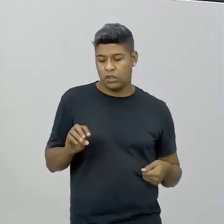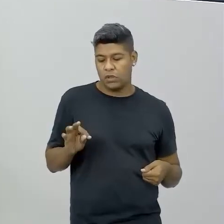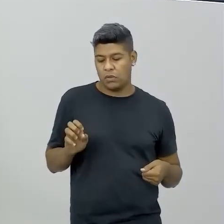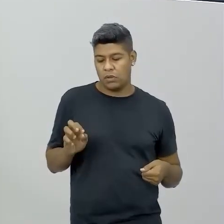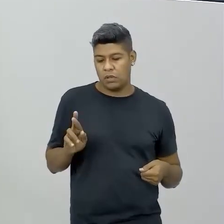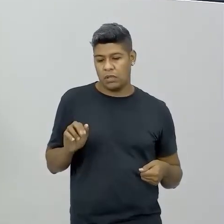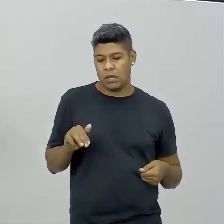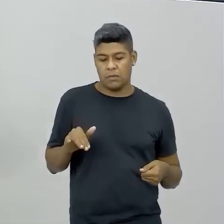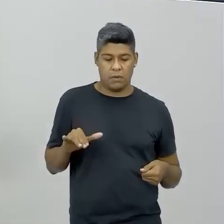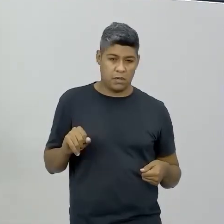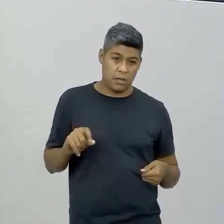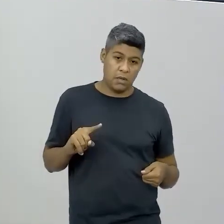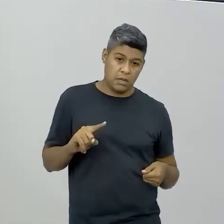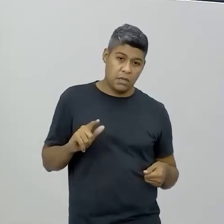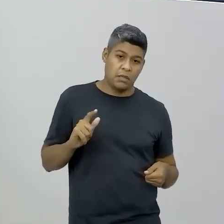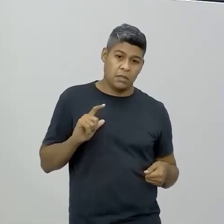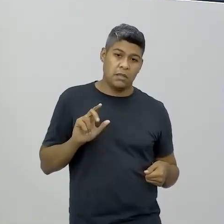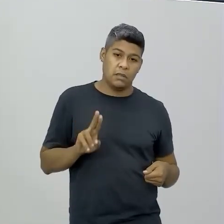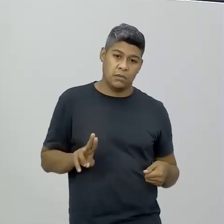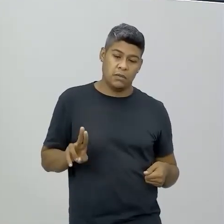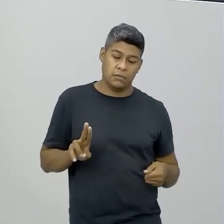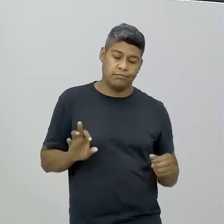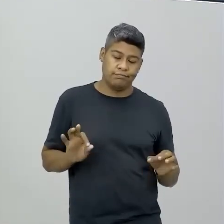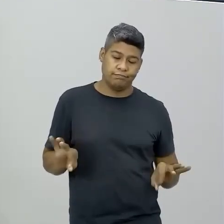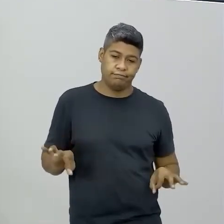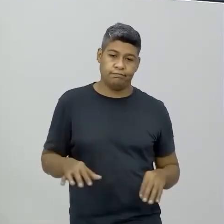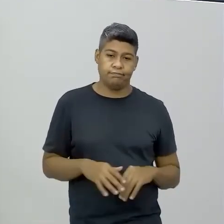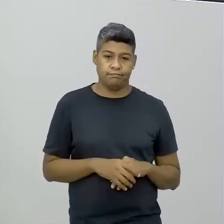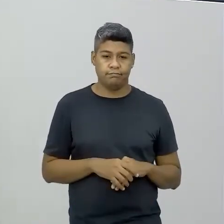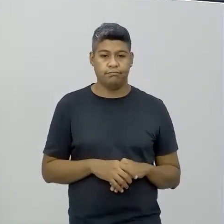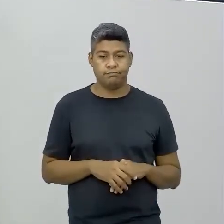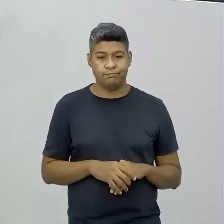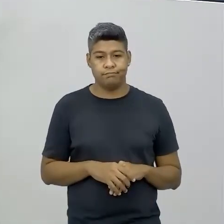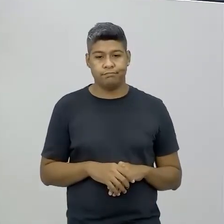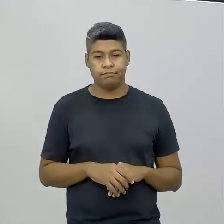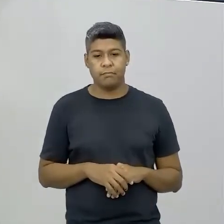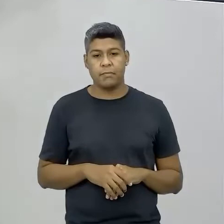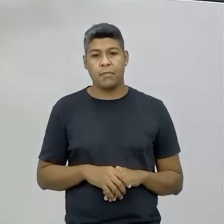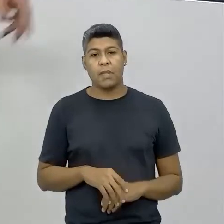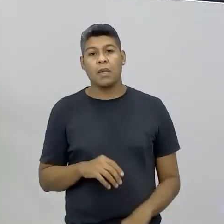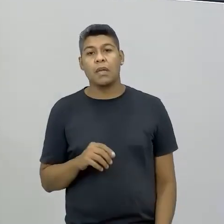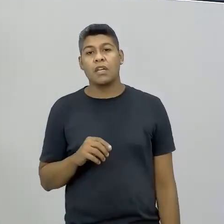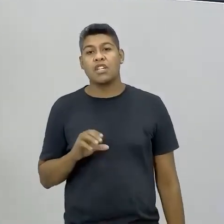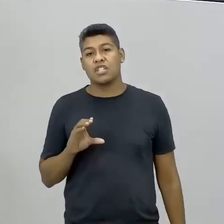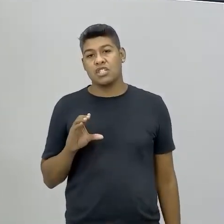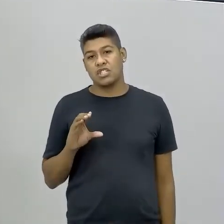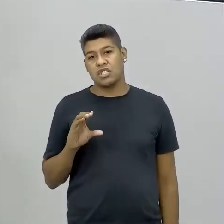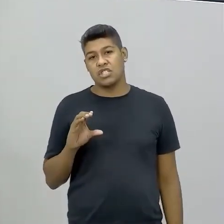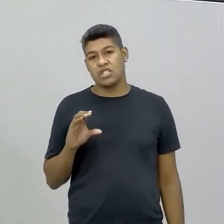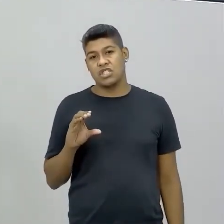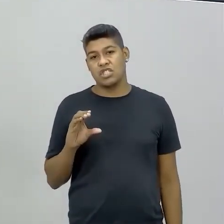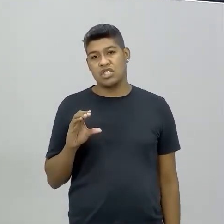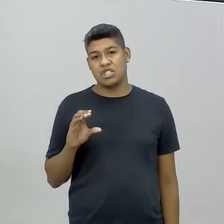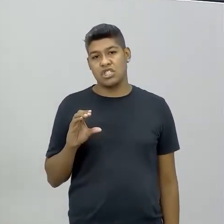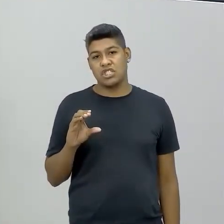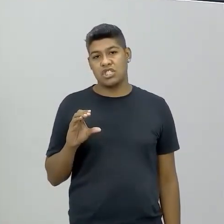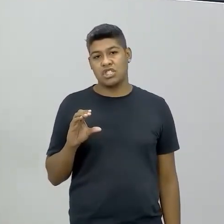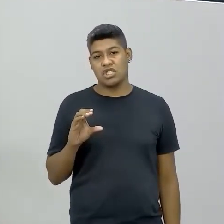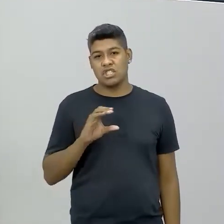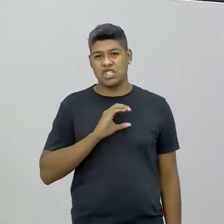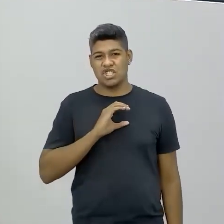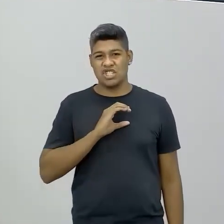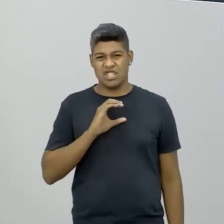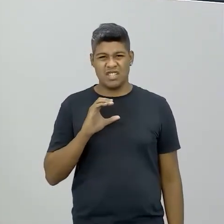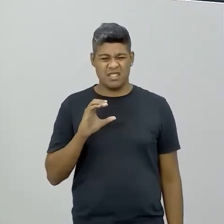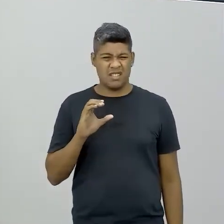então lá tem maior utilização, tá certo? Às vezes, por exemplo, o Chile, ele não aparece aqui, O Chile tem